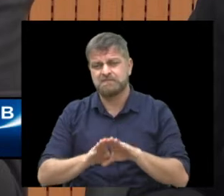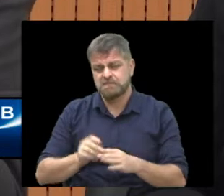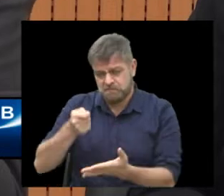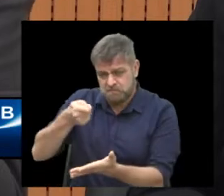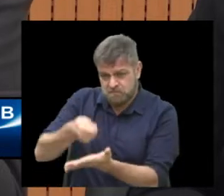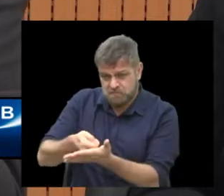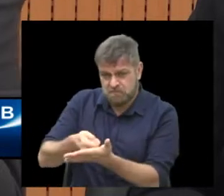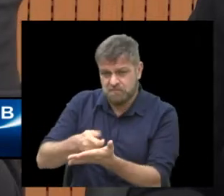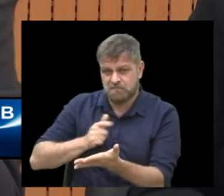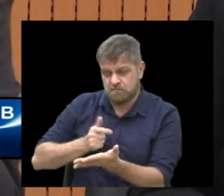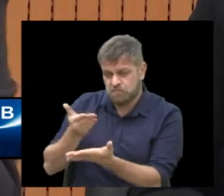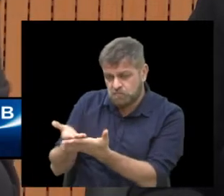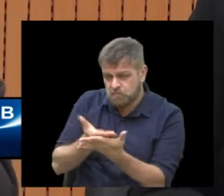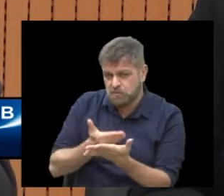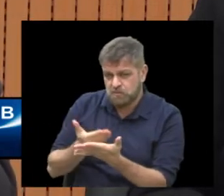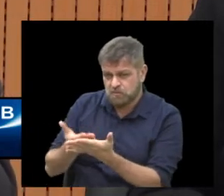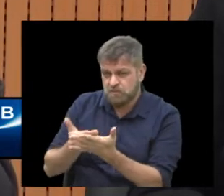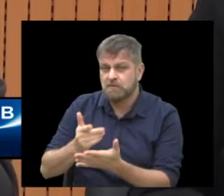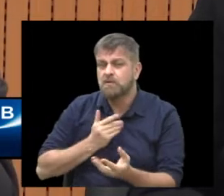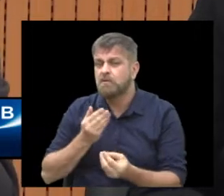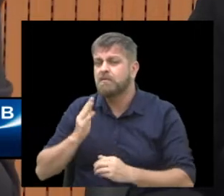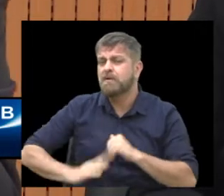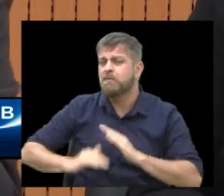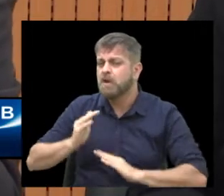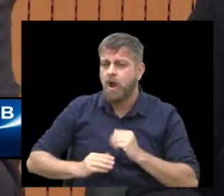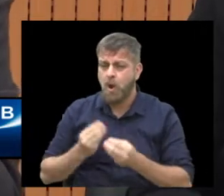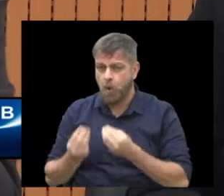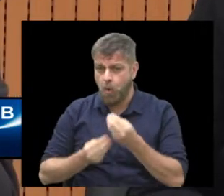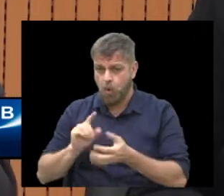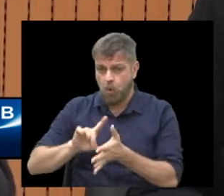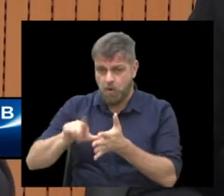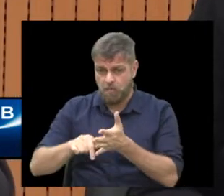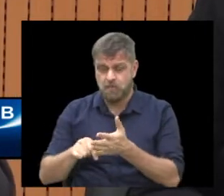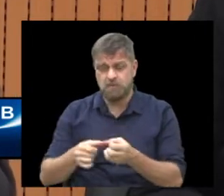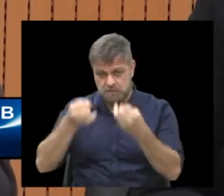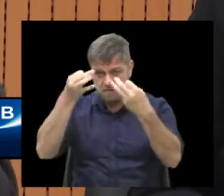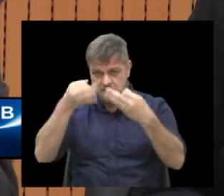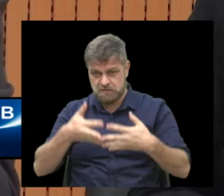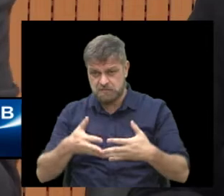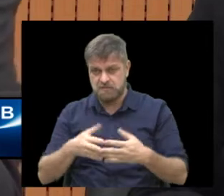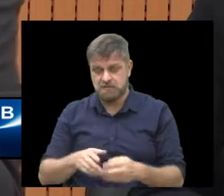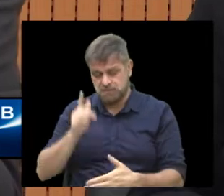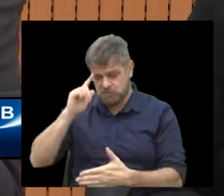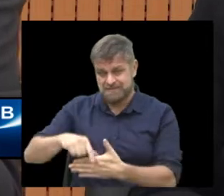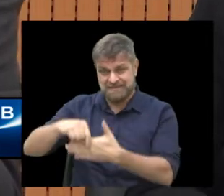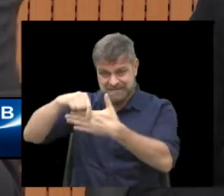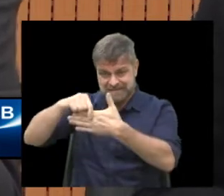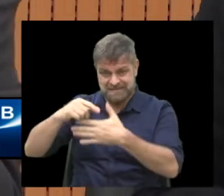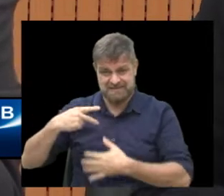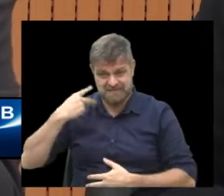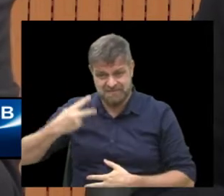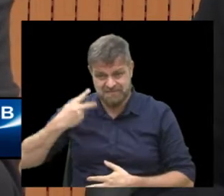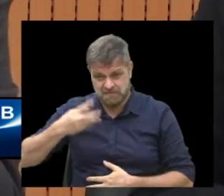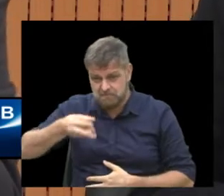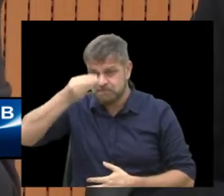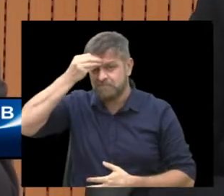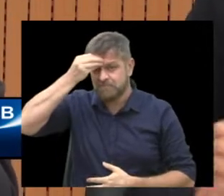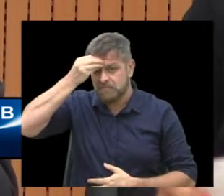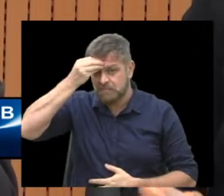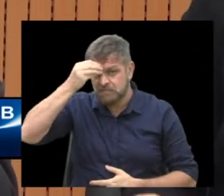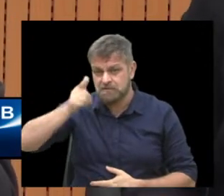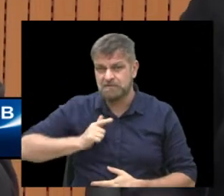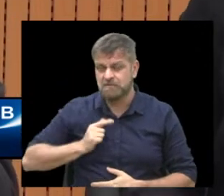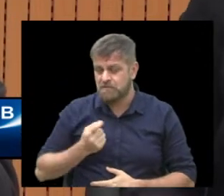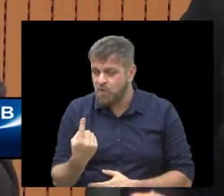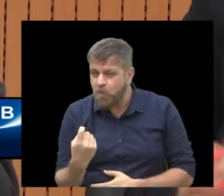determinamos um estudo e uma abertura de um procedimento que depois eu vou levar ao conhecimento das lideranças e demais vereadores, porque não foi